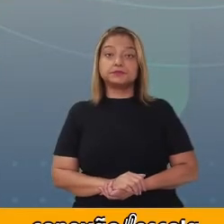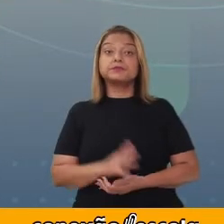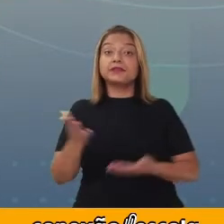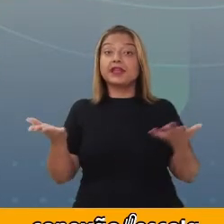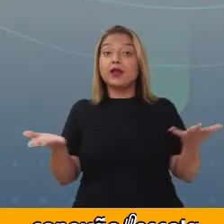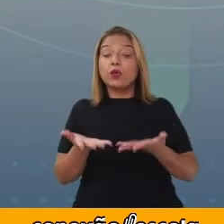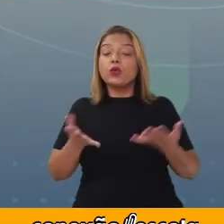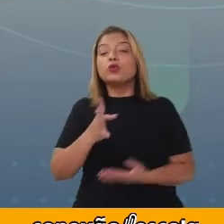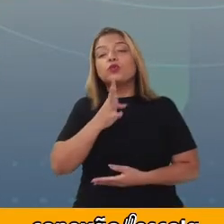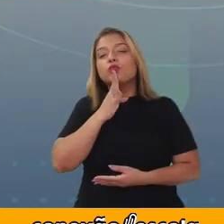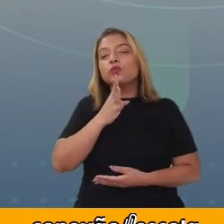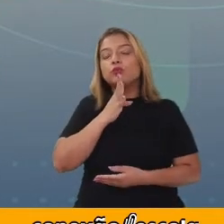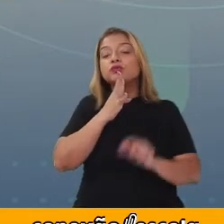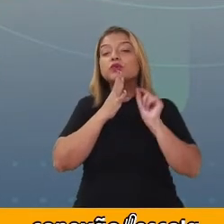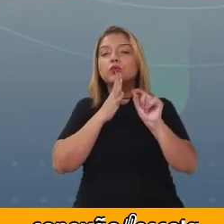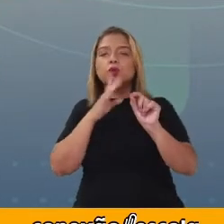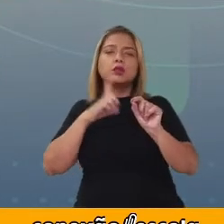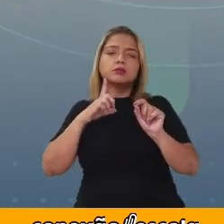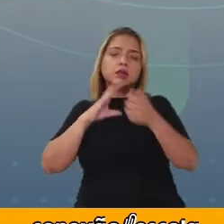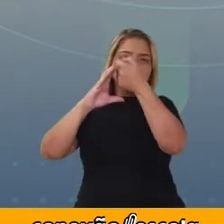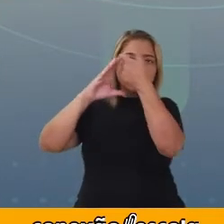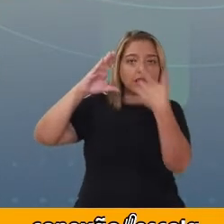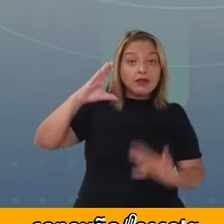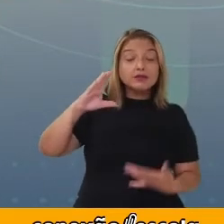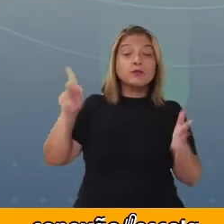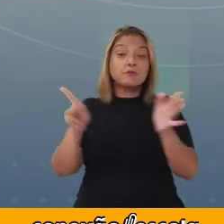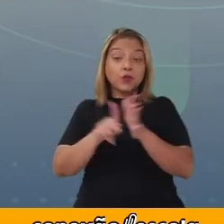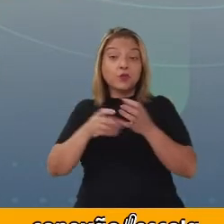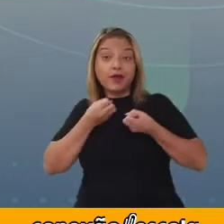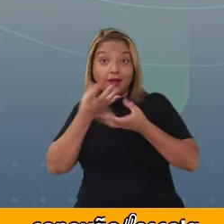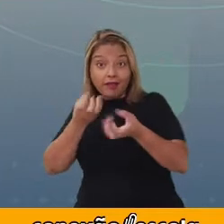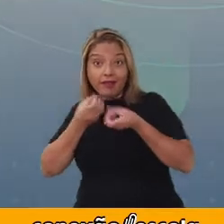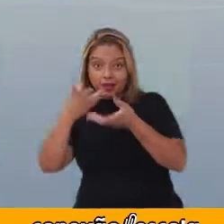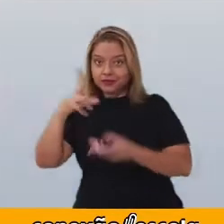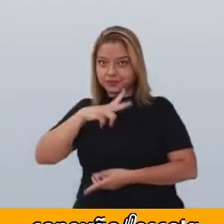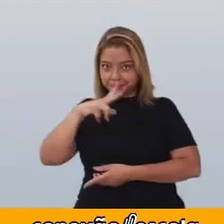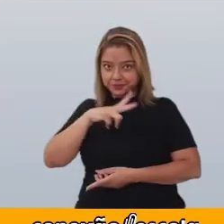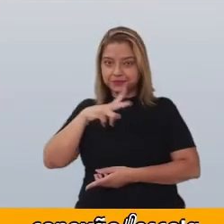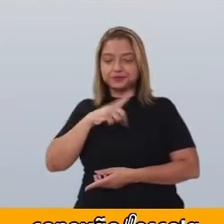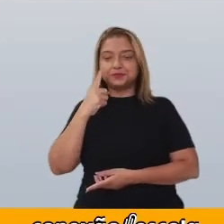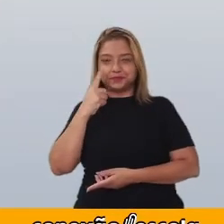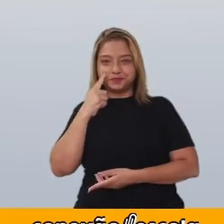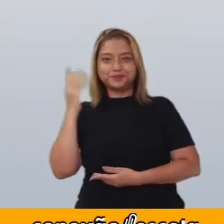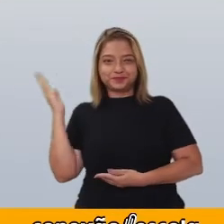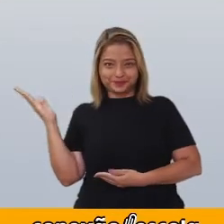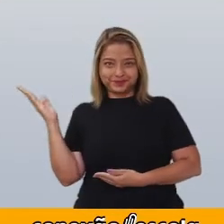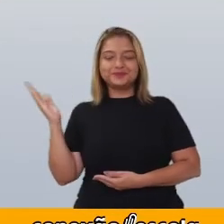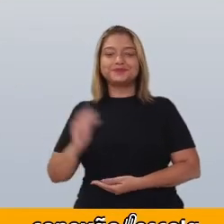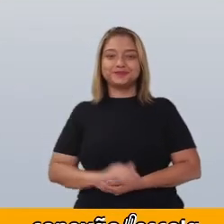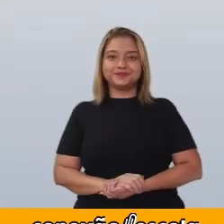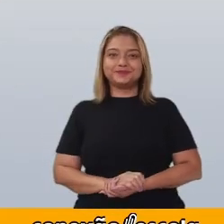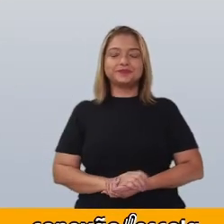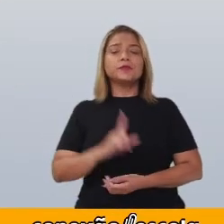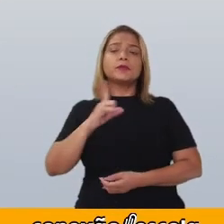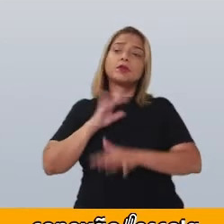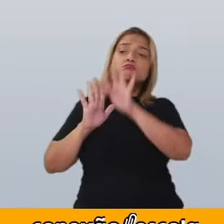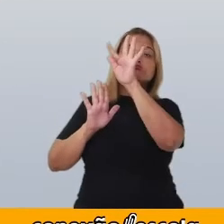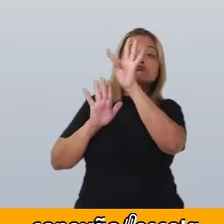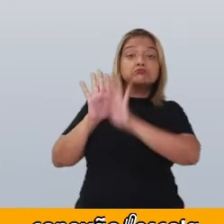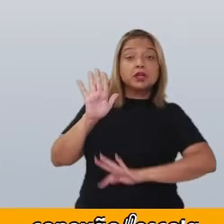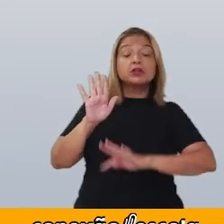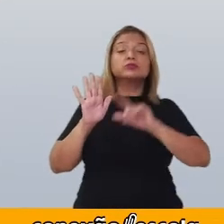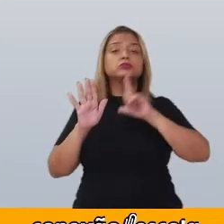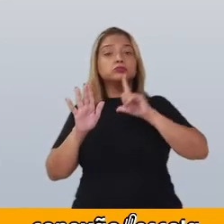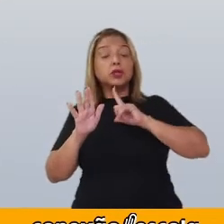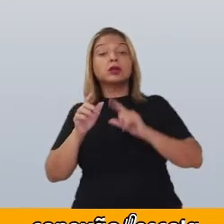Vamos agora conhecer algumas características do relato pessoal. Vejam só. Textos narrados